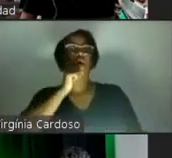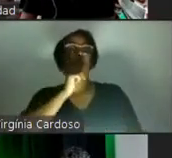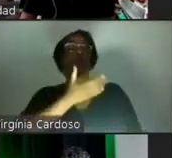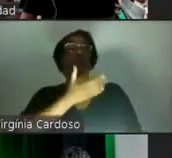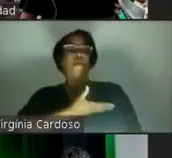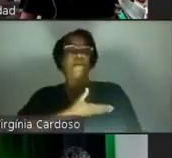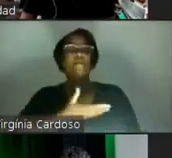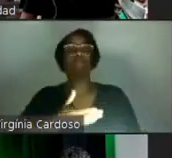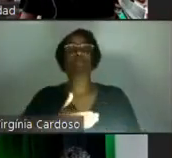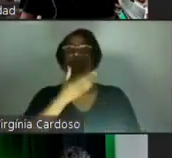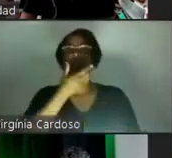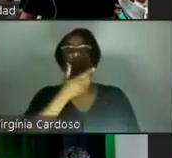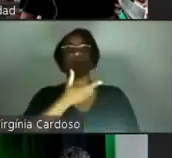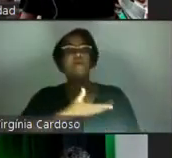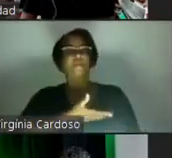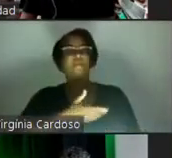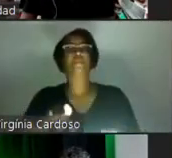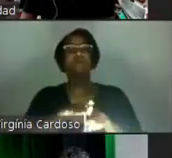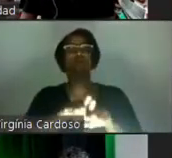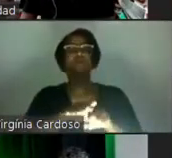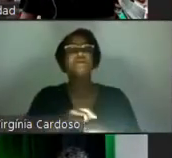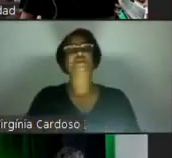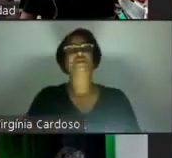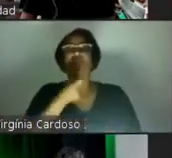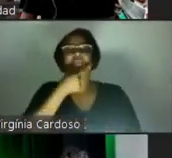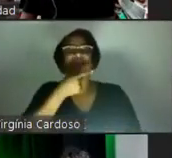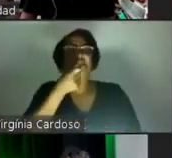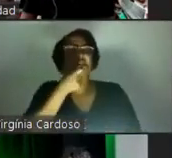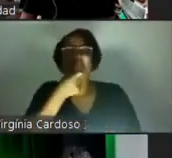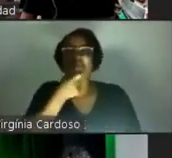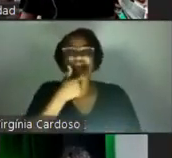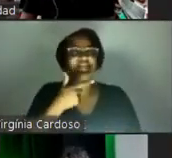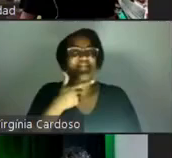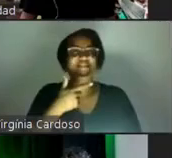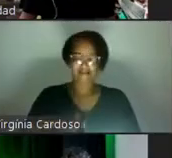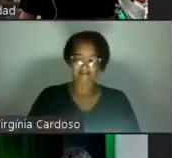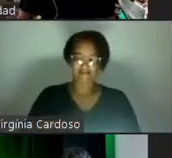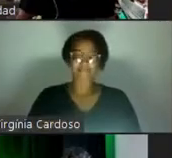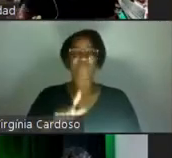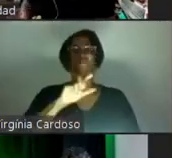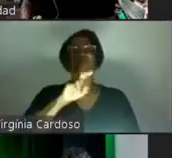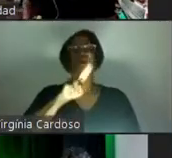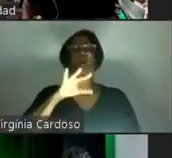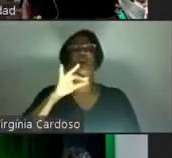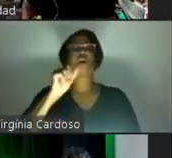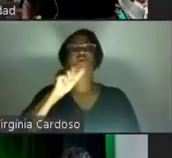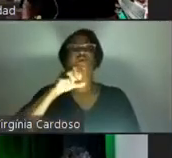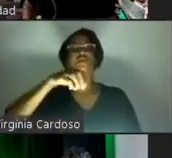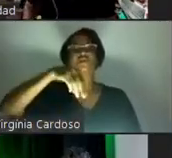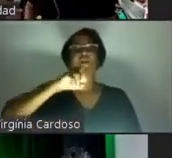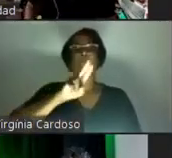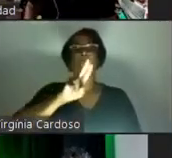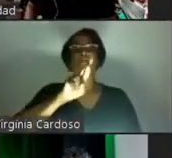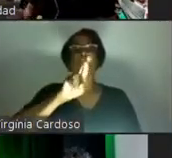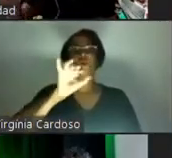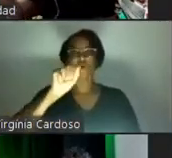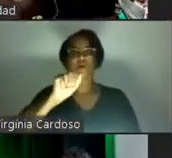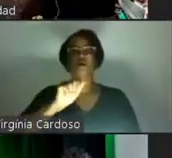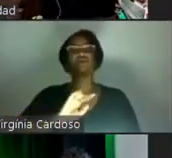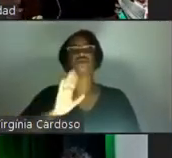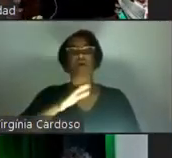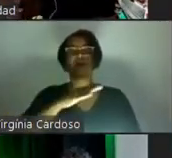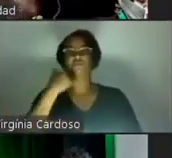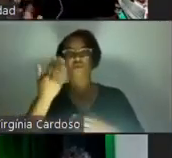engraçadas. Só que essa que eu vou falar, eu falei para vocês naquele dia, né? A Lúcia Moura, que partiu, está no Céu dos Poetas. Ela disse: mulher, isso é